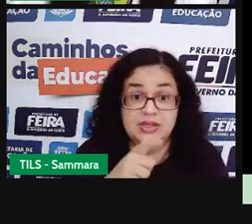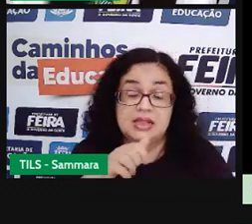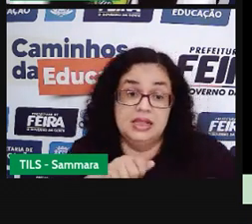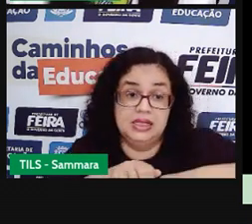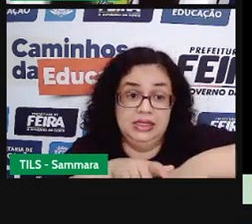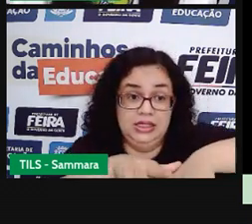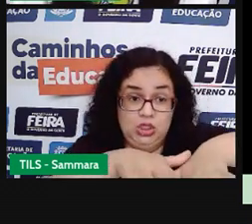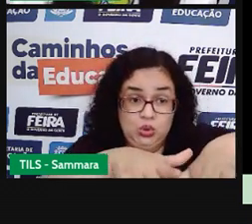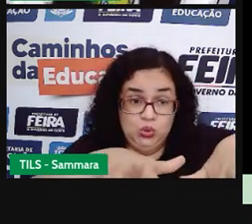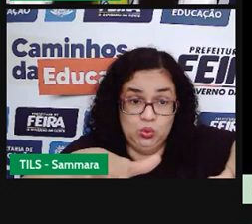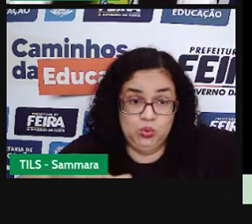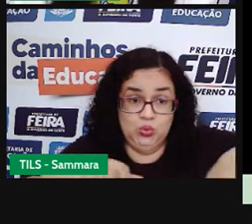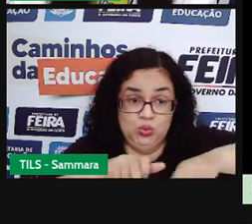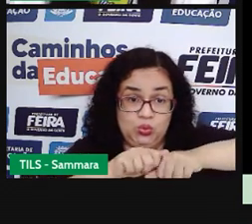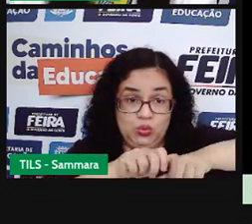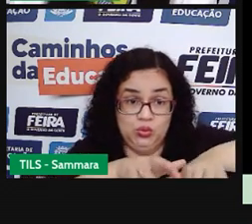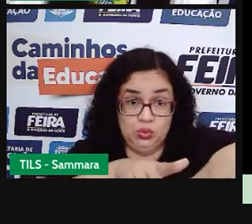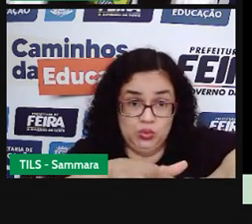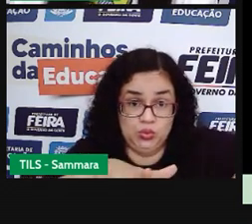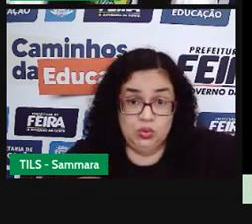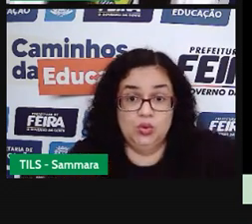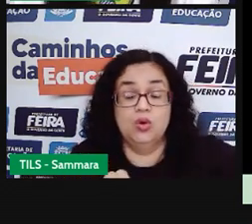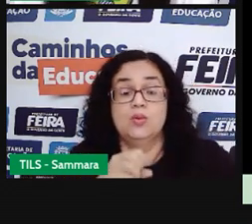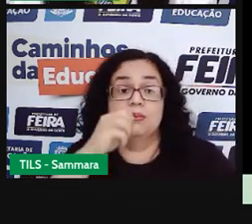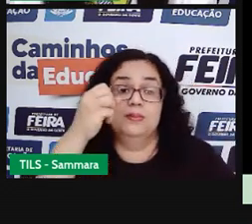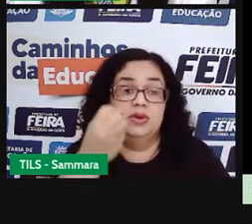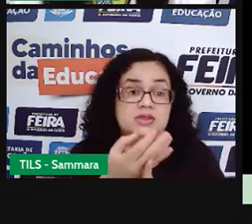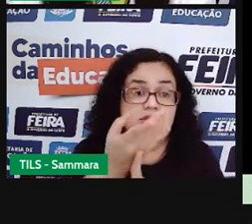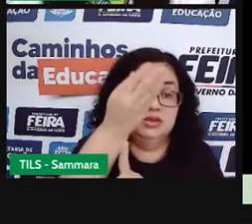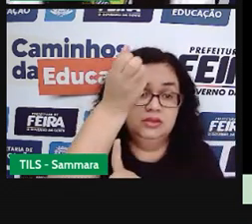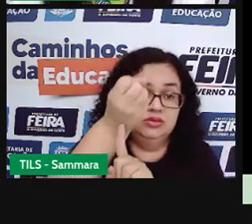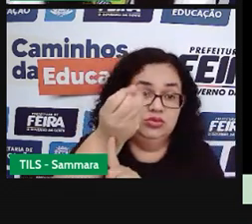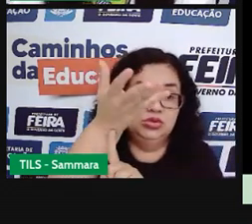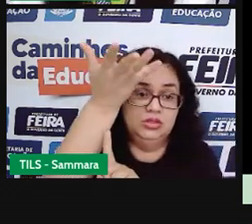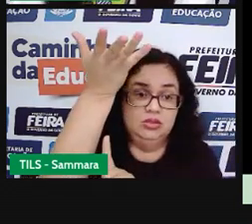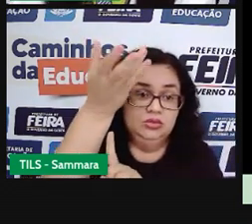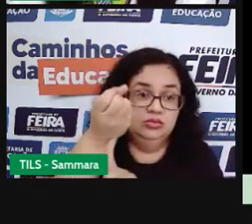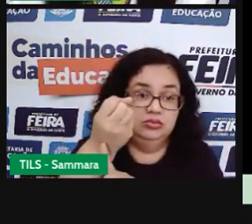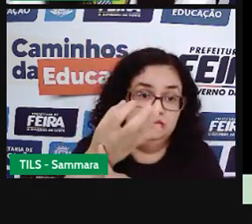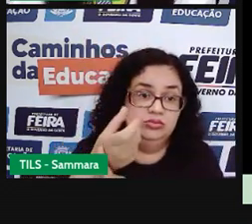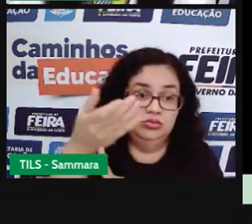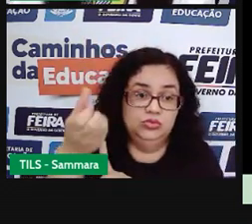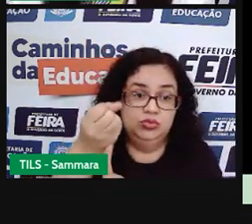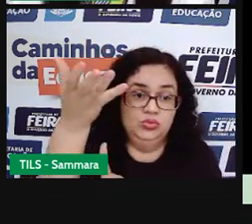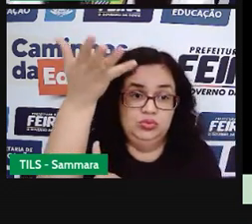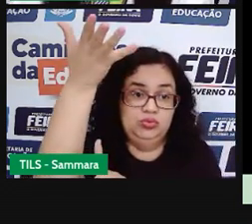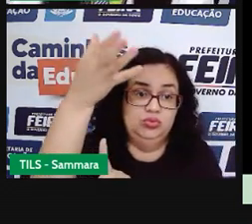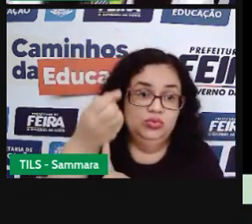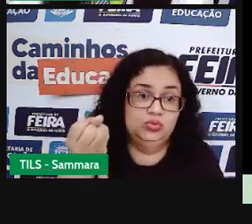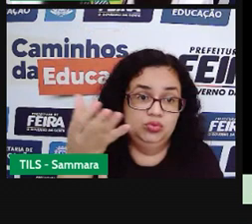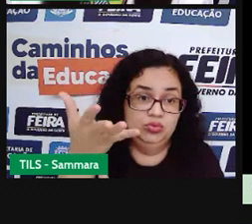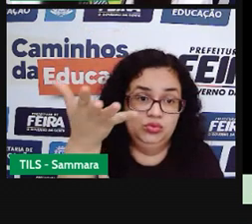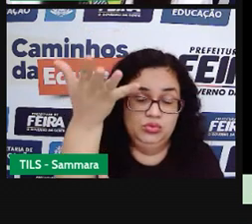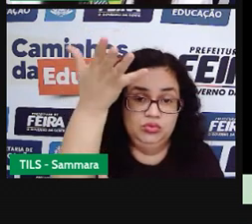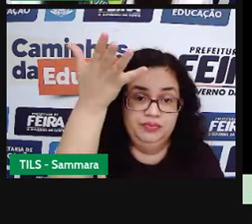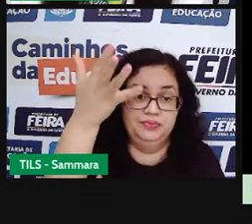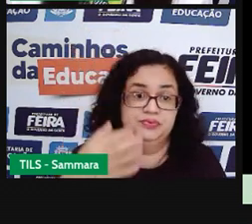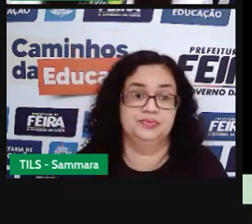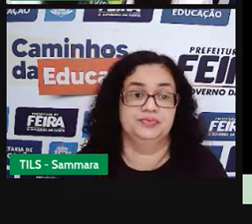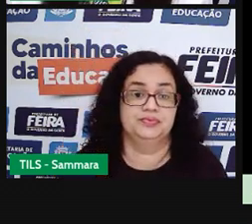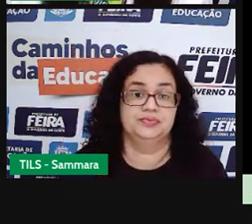podem aparecer no estado líquido e podem aparecer também o estado e as